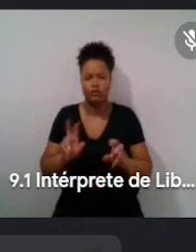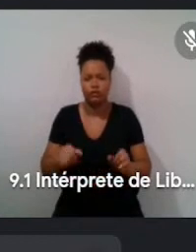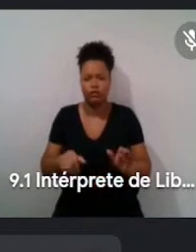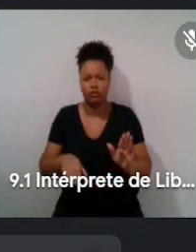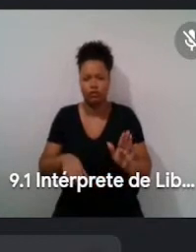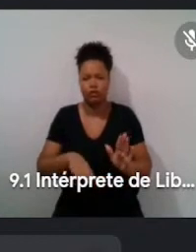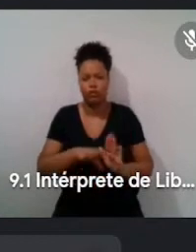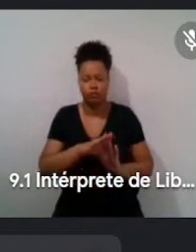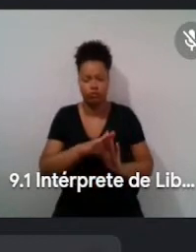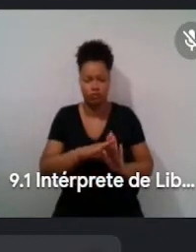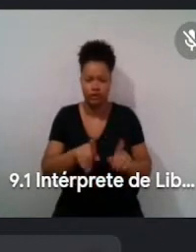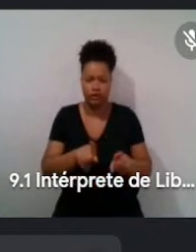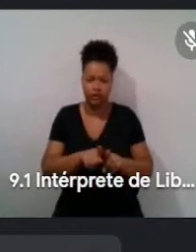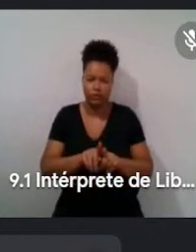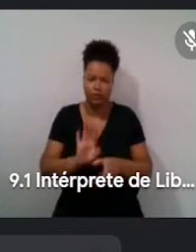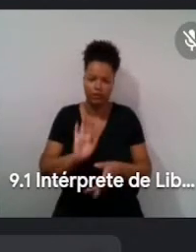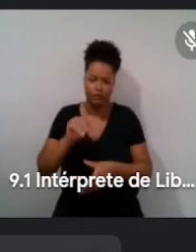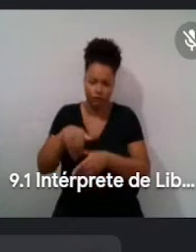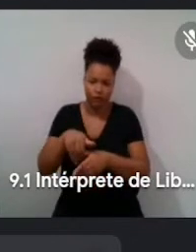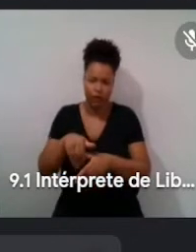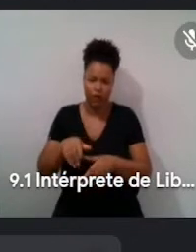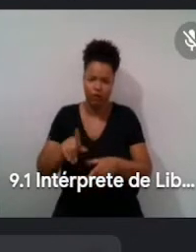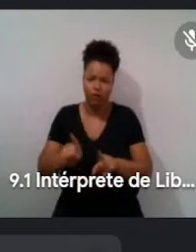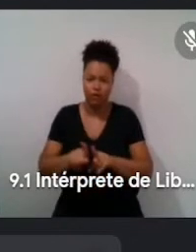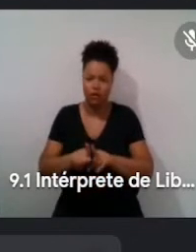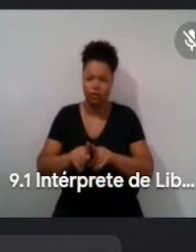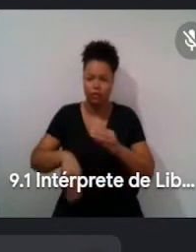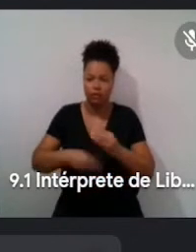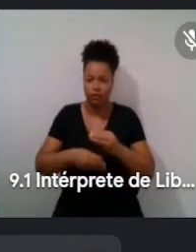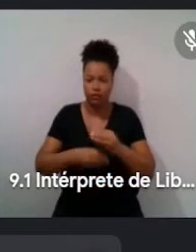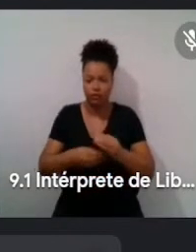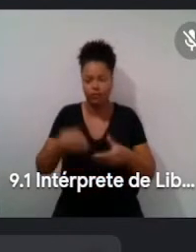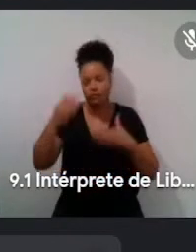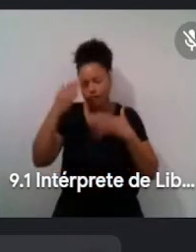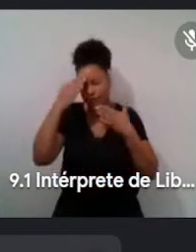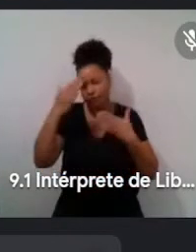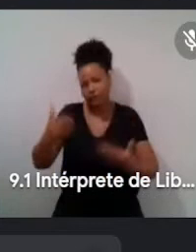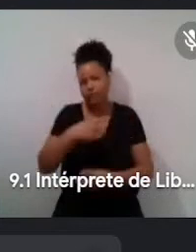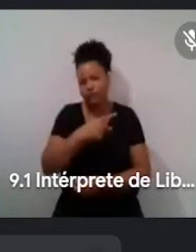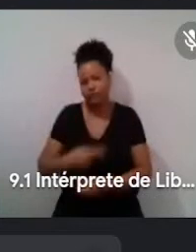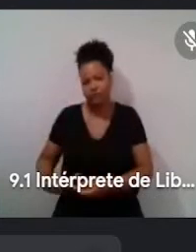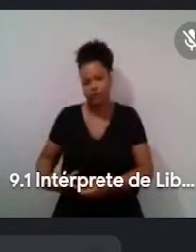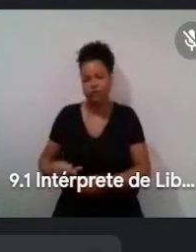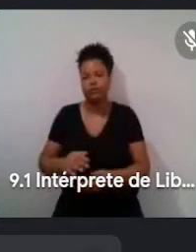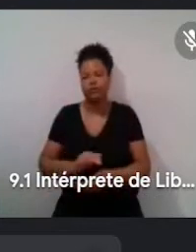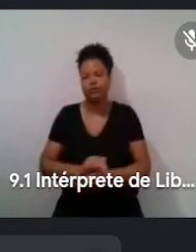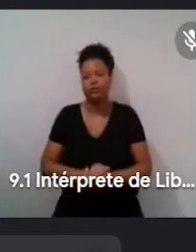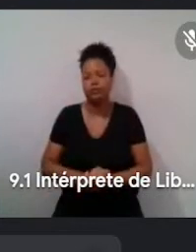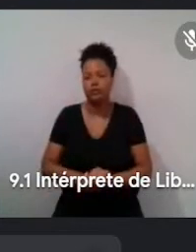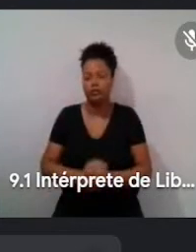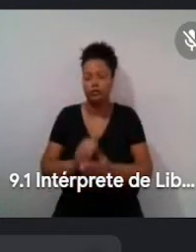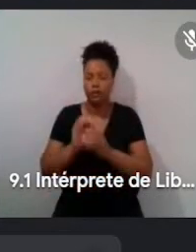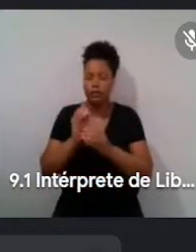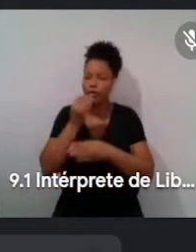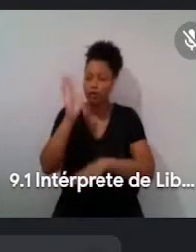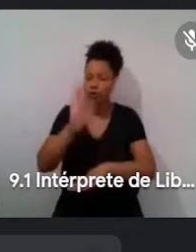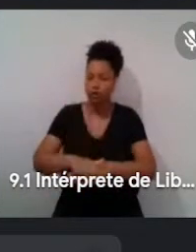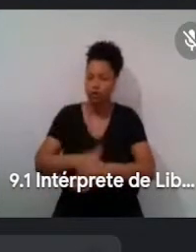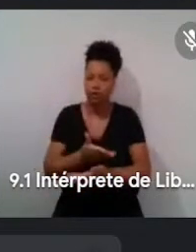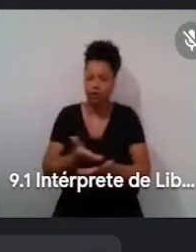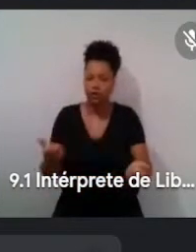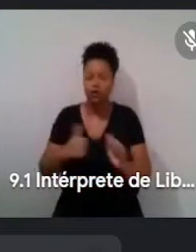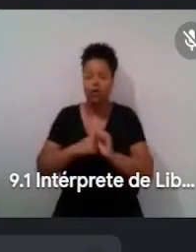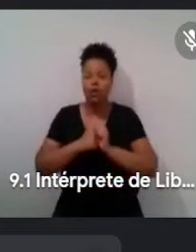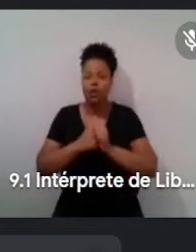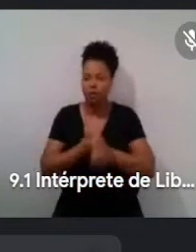mérito. Obrigado, senhor presidente, desembargador Eurípides Lamounier. Boa tarde a todos, acompanho integralmente, assim